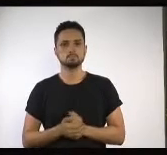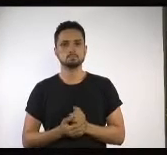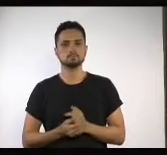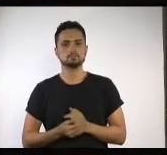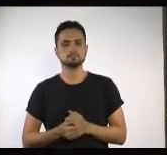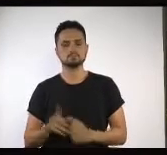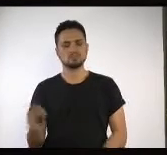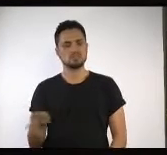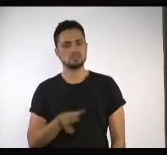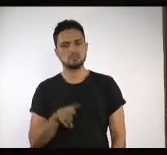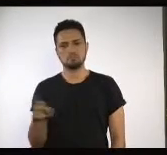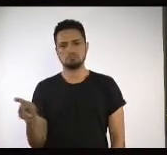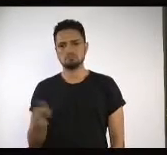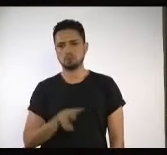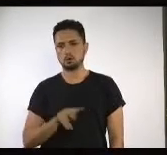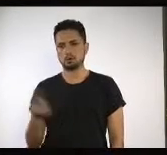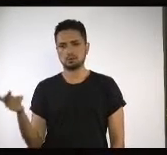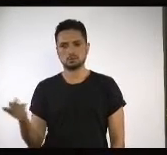hipocrisia